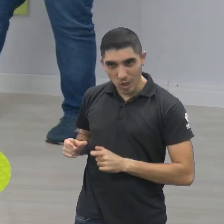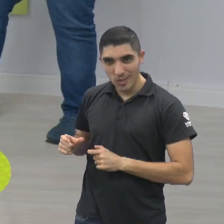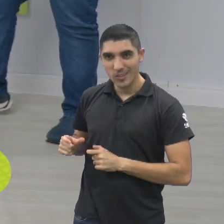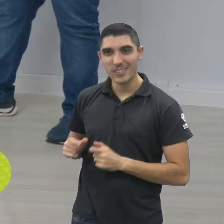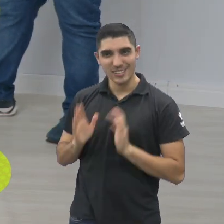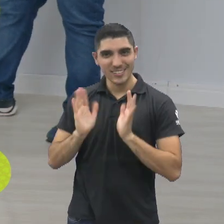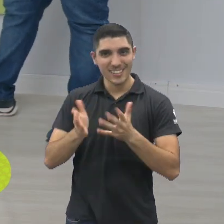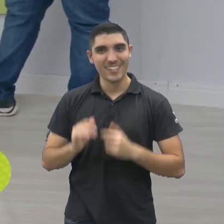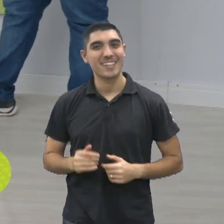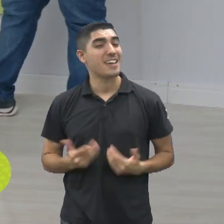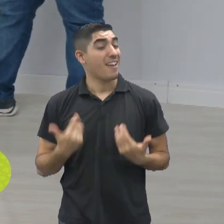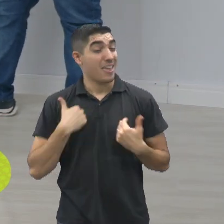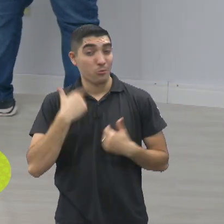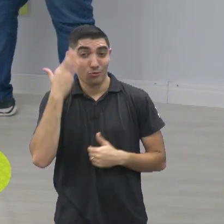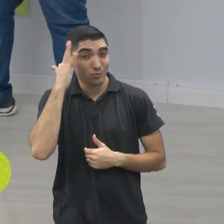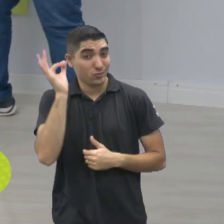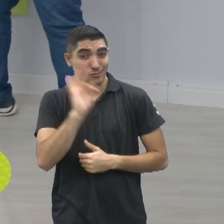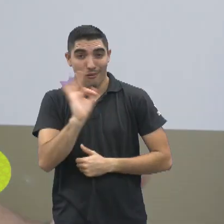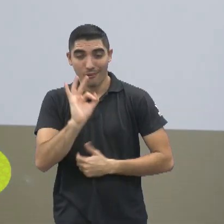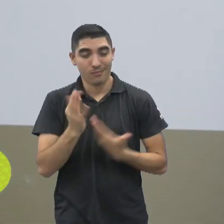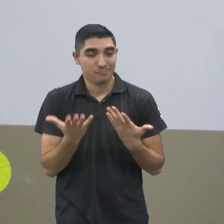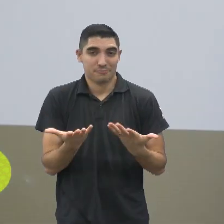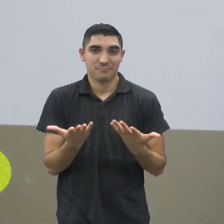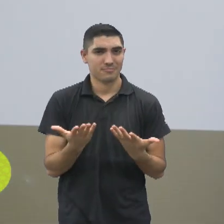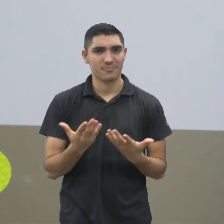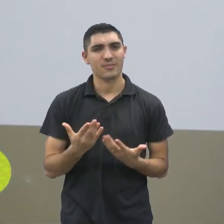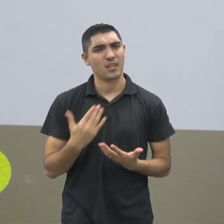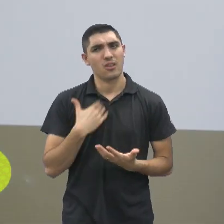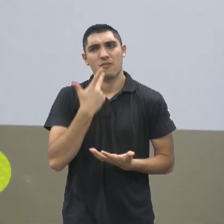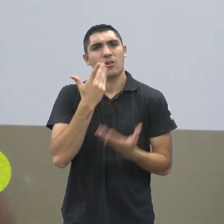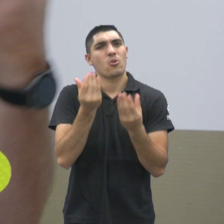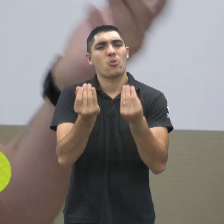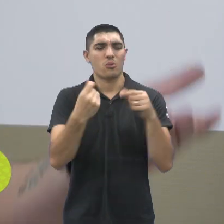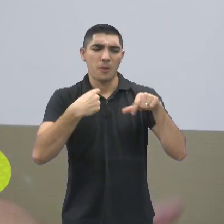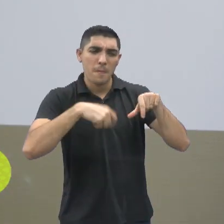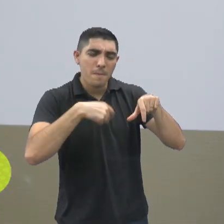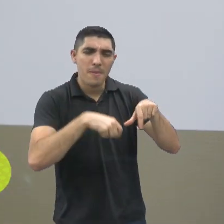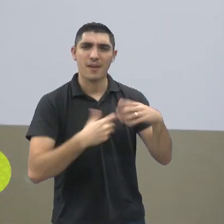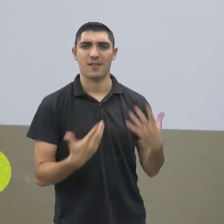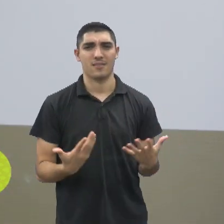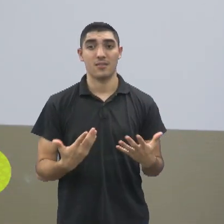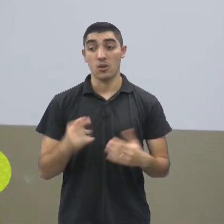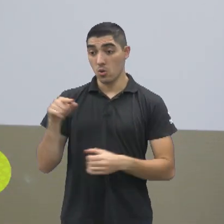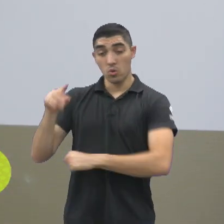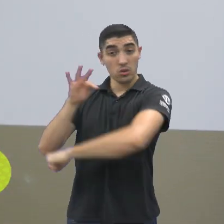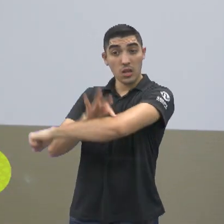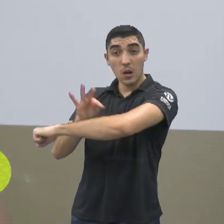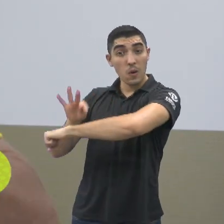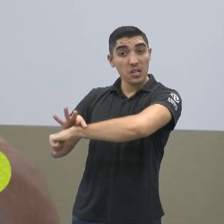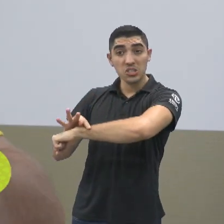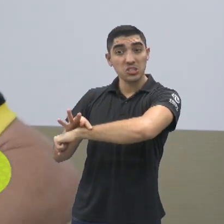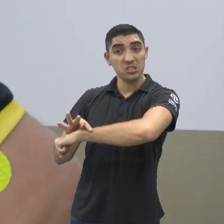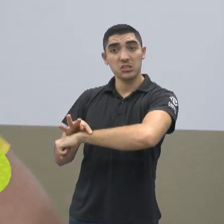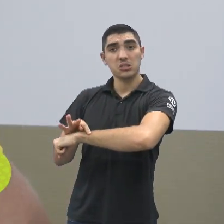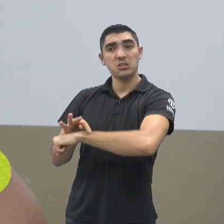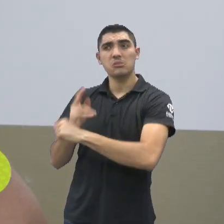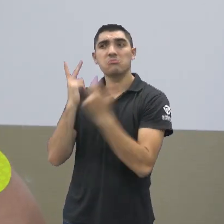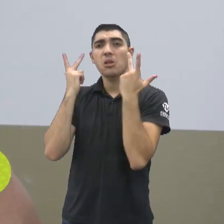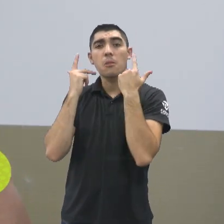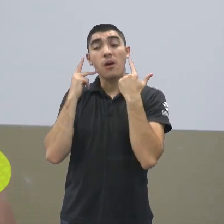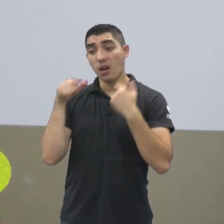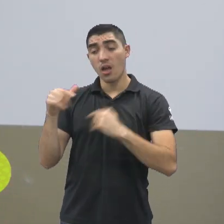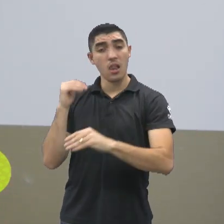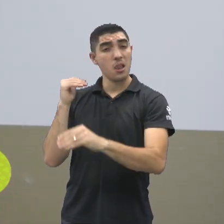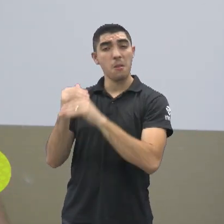não entendi. Aí eu falei, não precisava dar esse pênalti. Os 48 segundos, nem o Taquaritinga queria o pênalti. O empate, o Taquaritinga estava